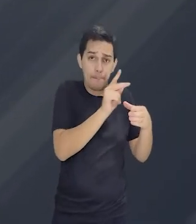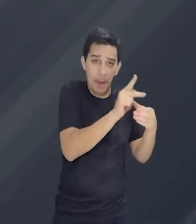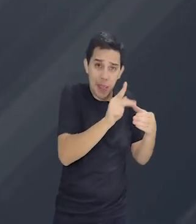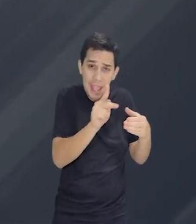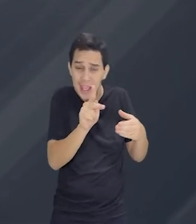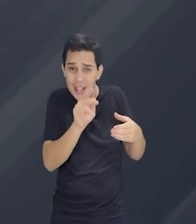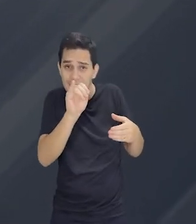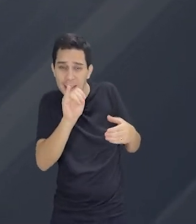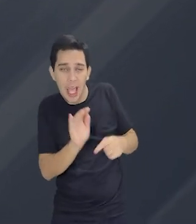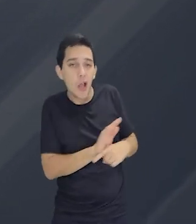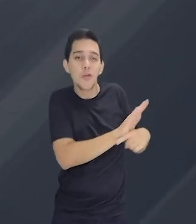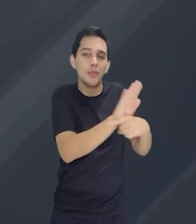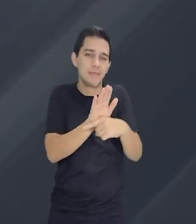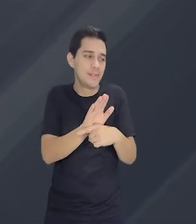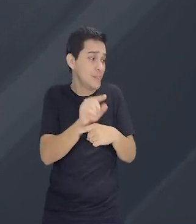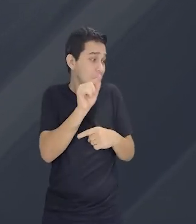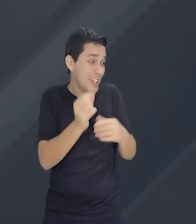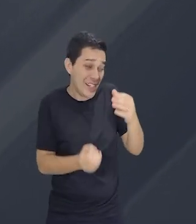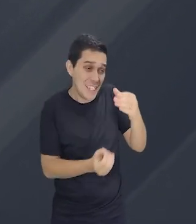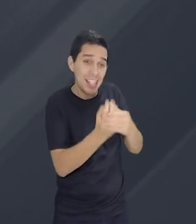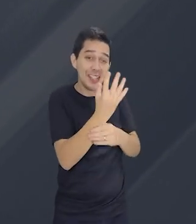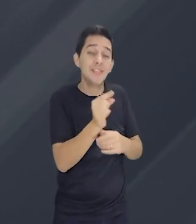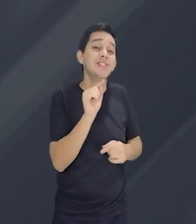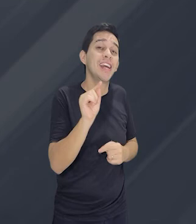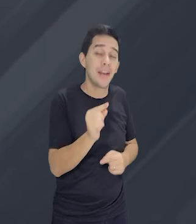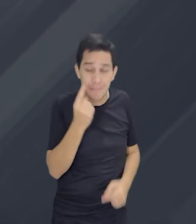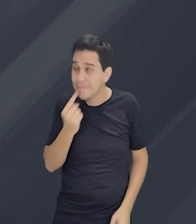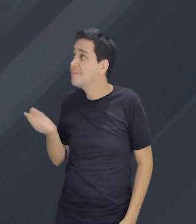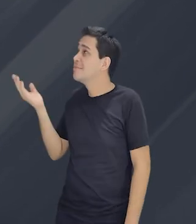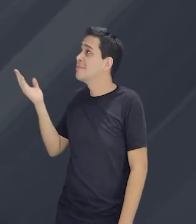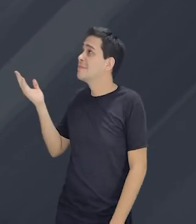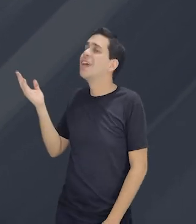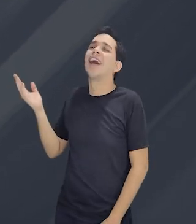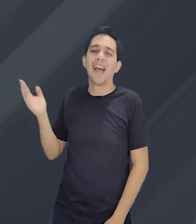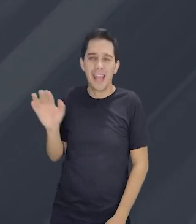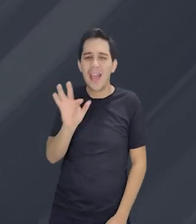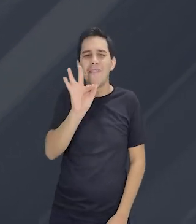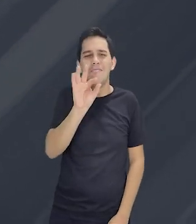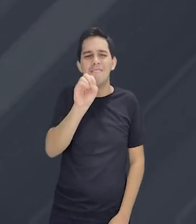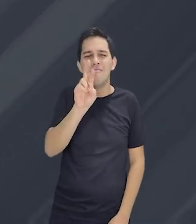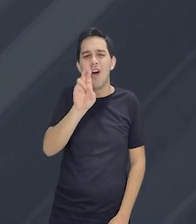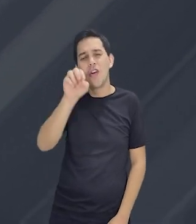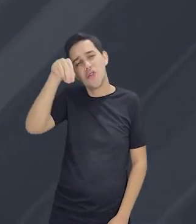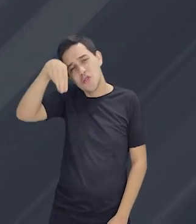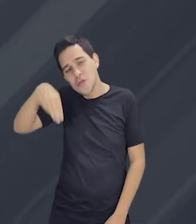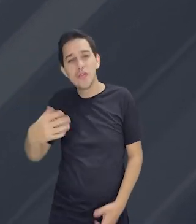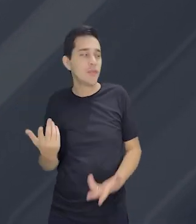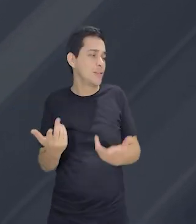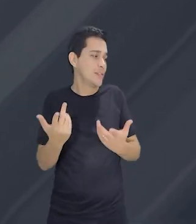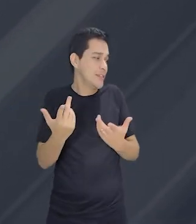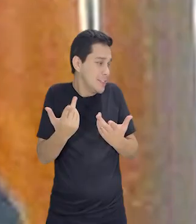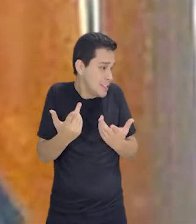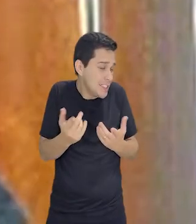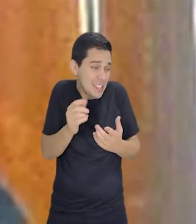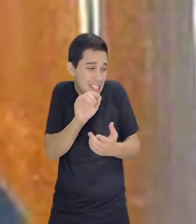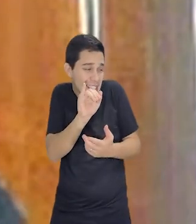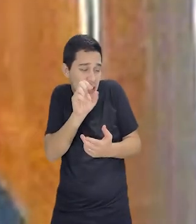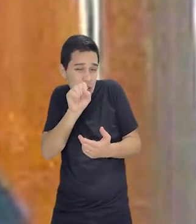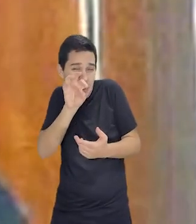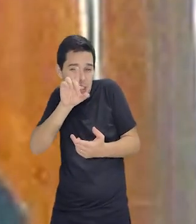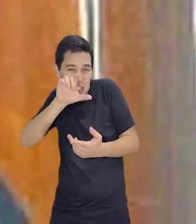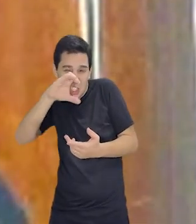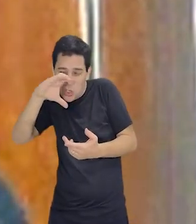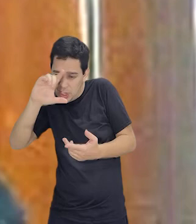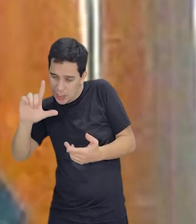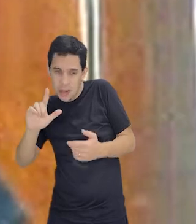Fórum Institucional Covid, que foi idealizado a partir de uma solicitação de alguns coordenadores de causa e